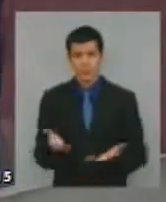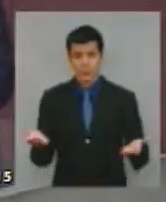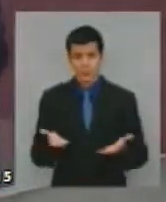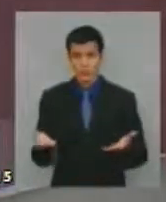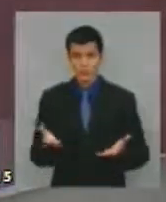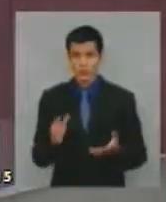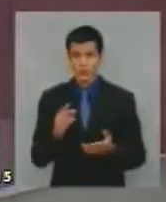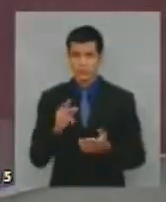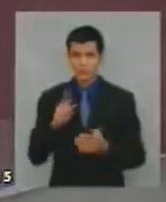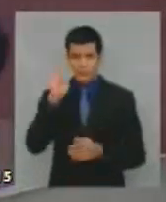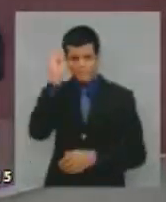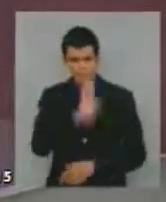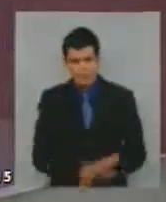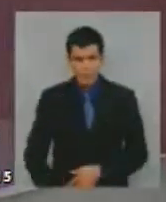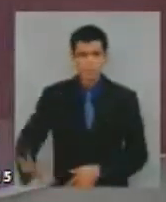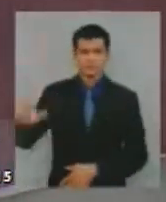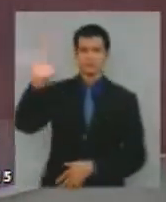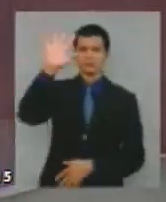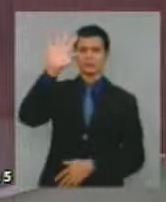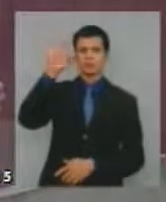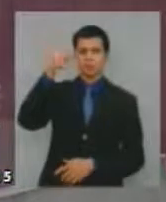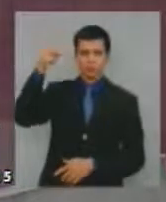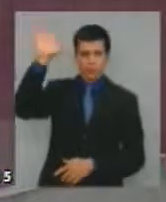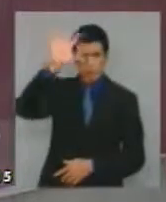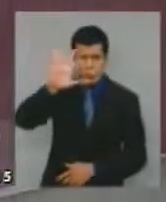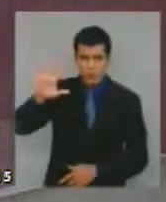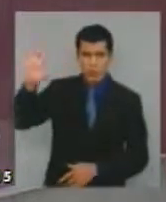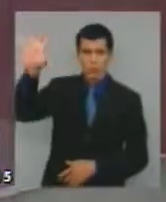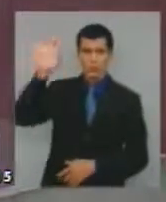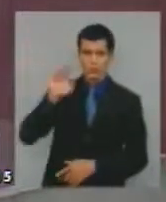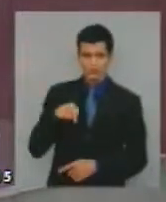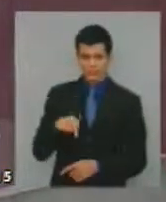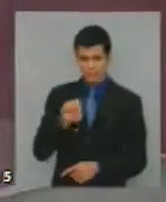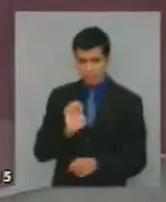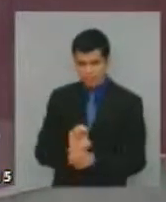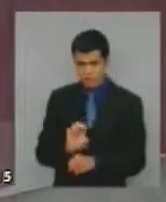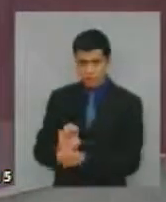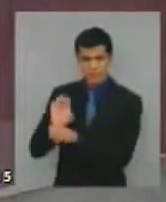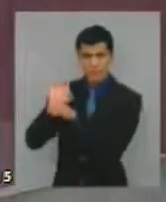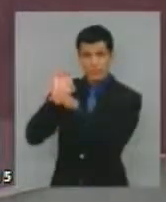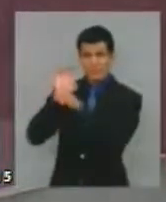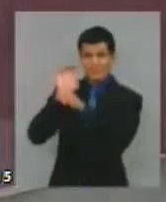estados. É pior ainda quando a gente chega perto do Ceará. Deputada Beth Rose.